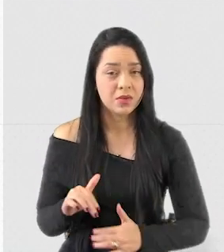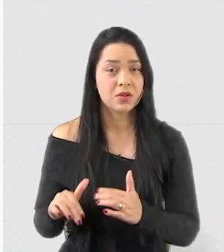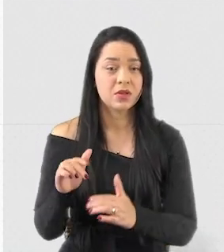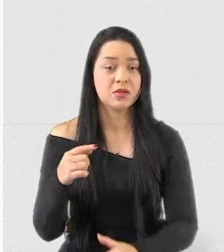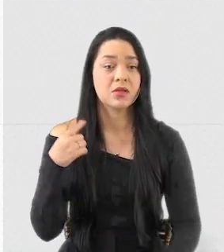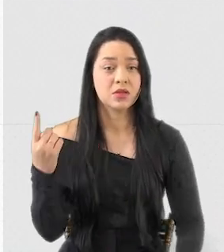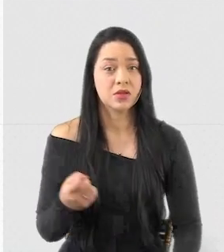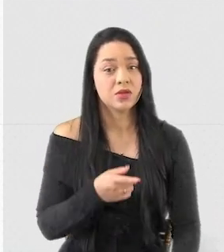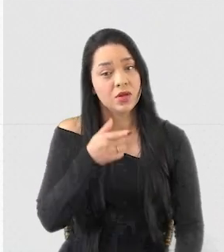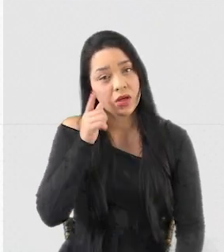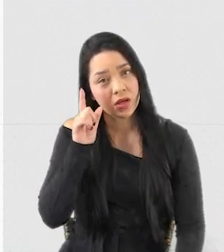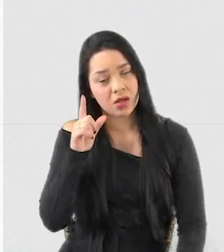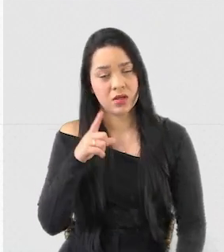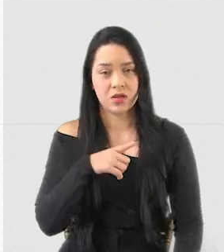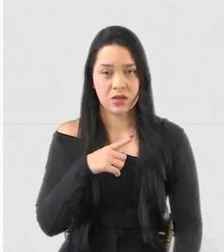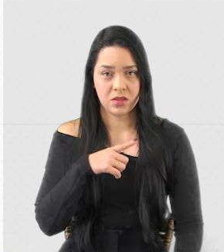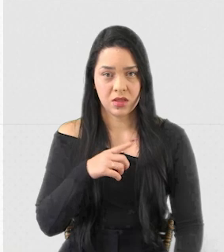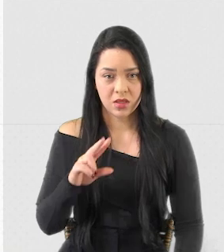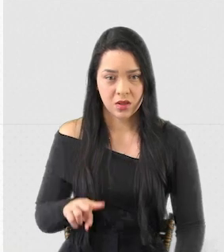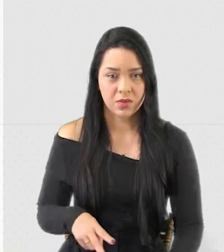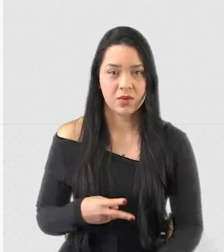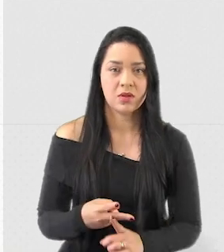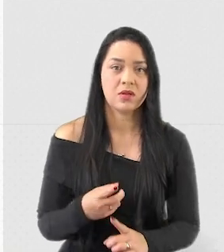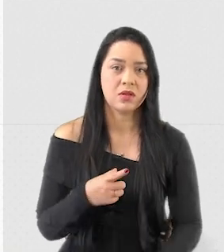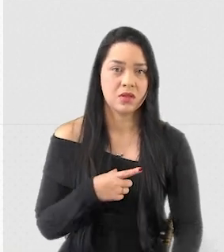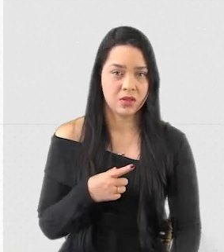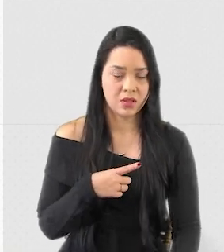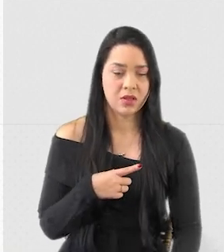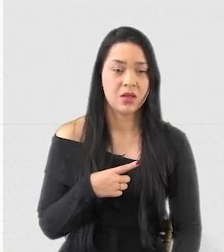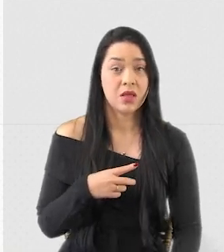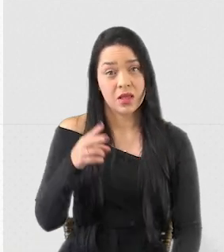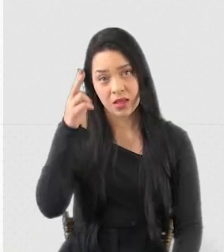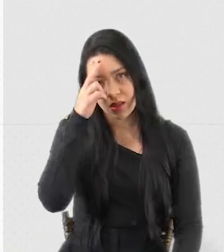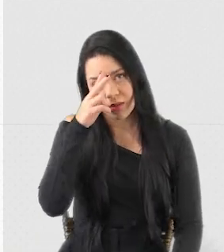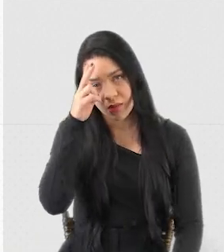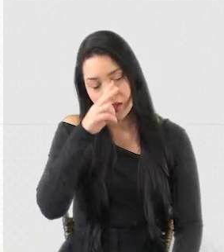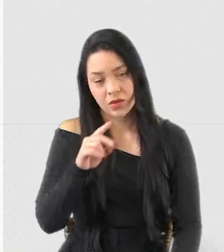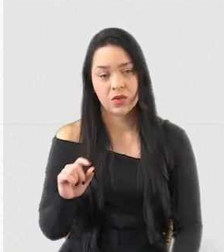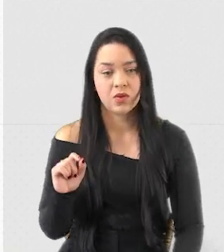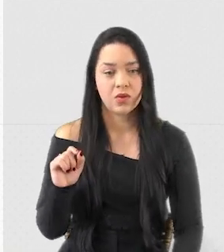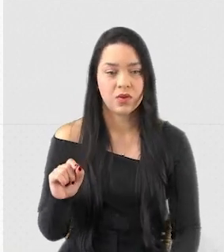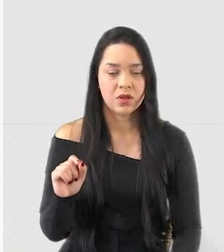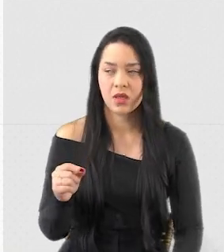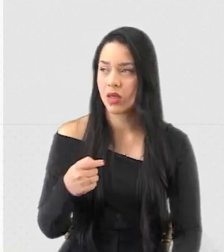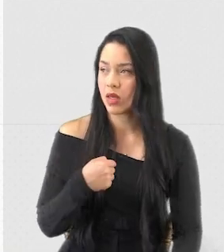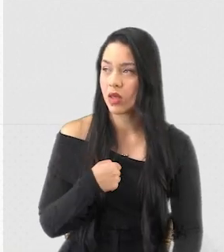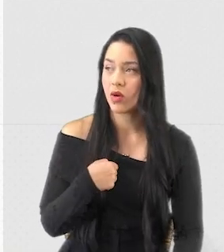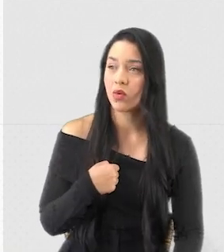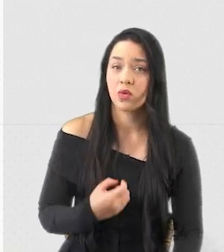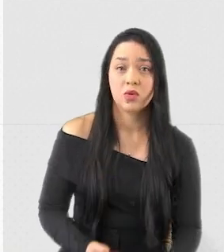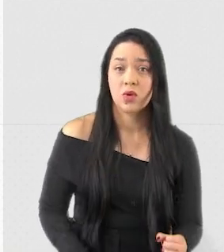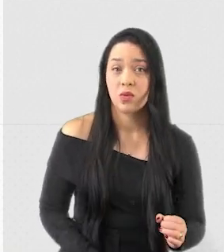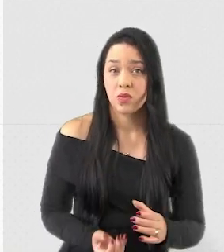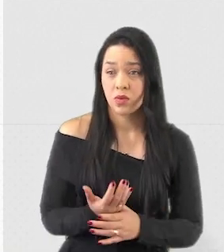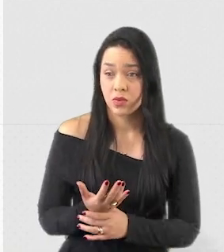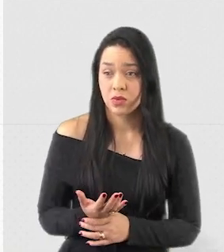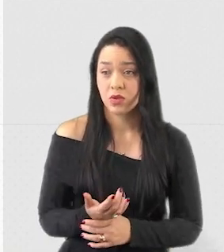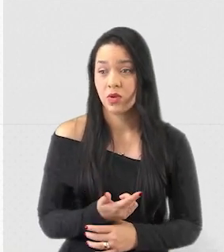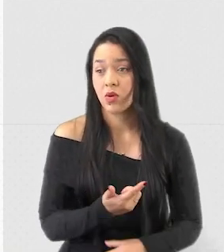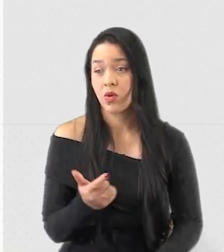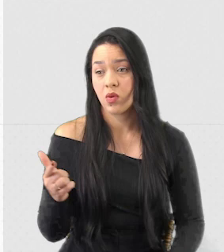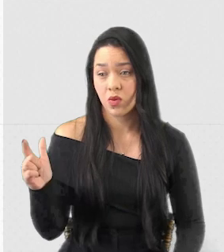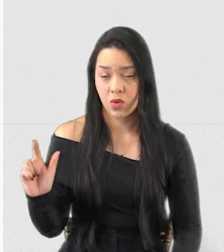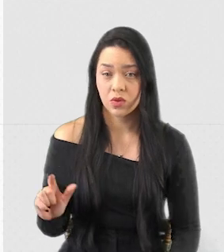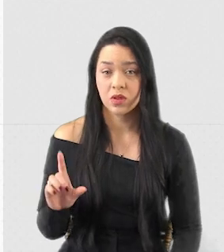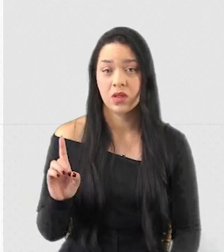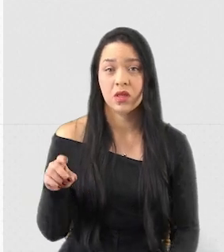olhou anteriormente na duplicação, aqui na transcrição. Lembrando que eu não estou produzindo outra